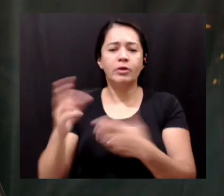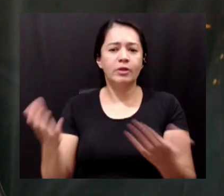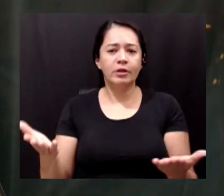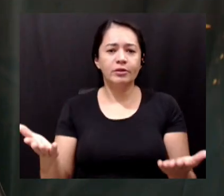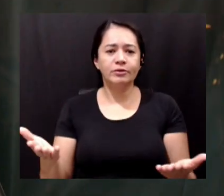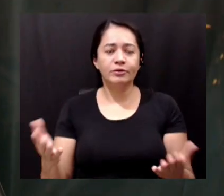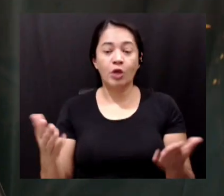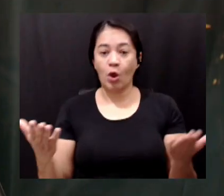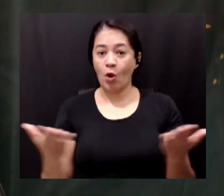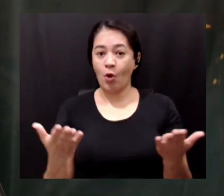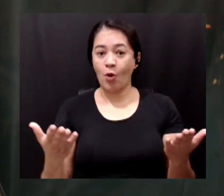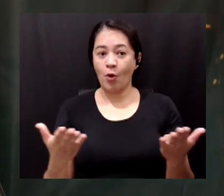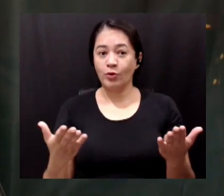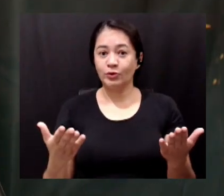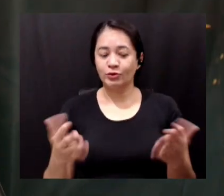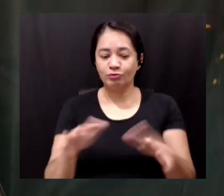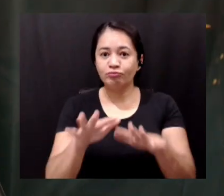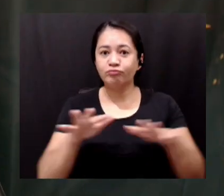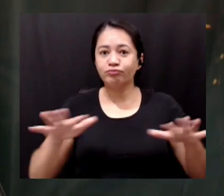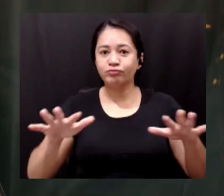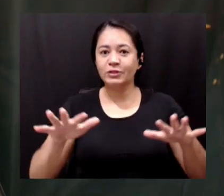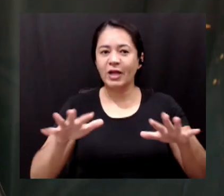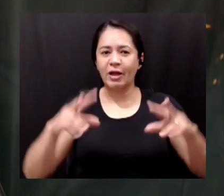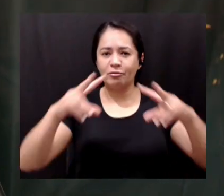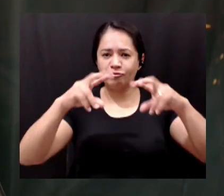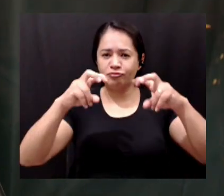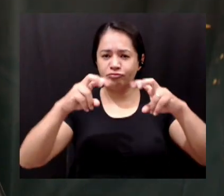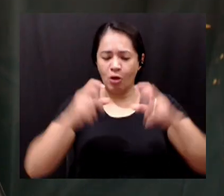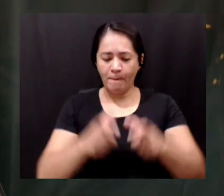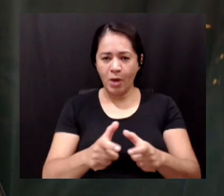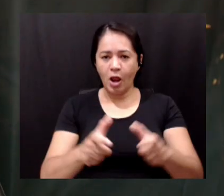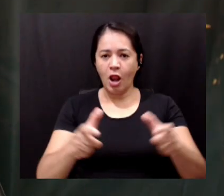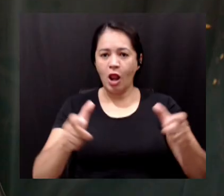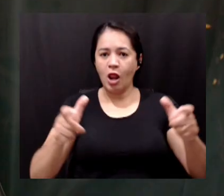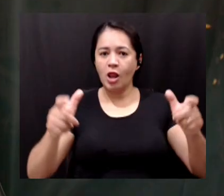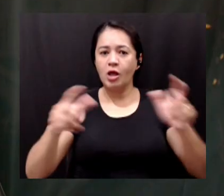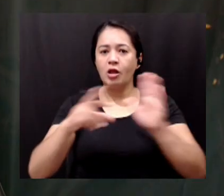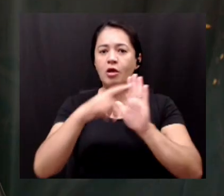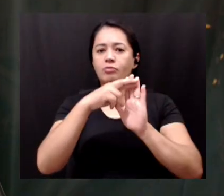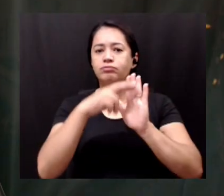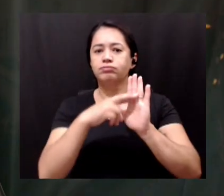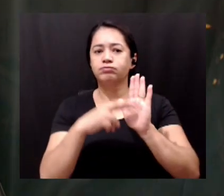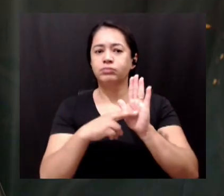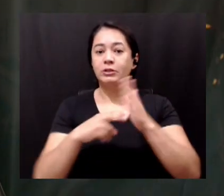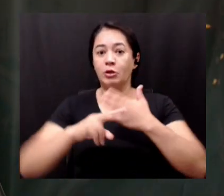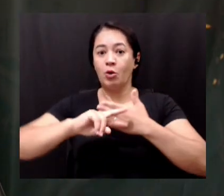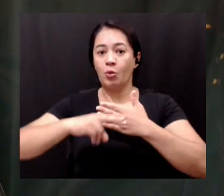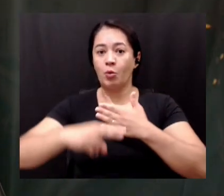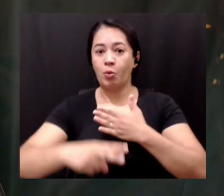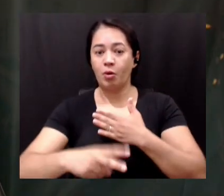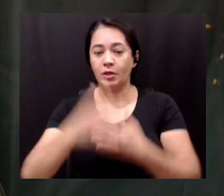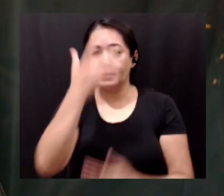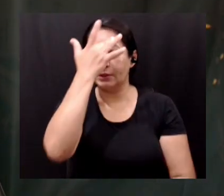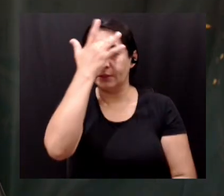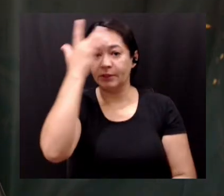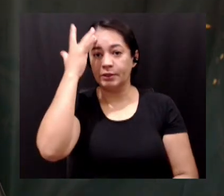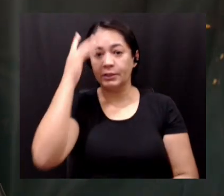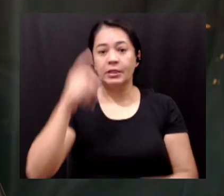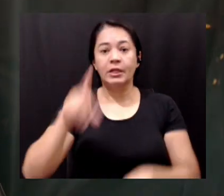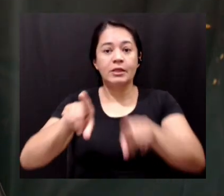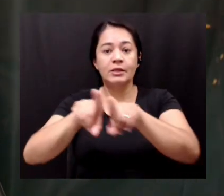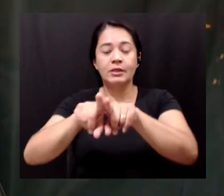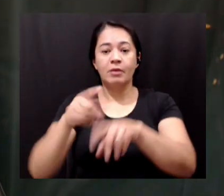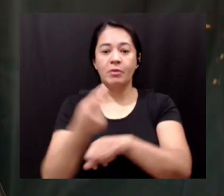das bets, o crescimento, a regulamentação e o impacto na saúde mental e financeira da população. Por